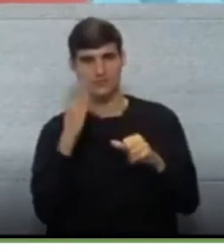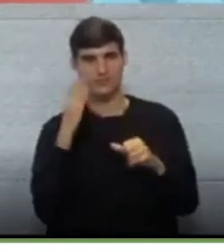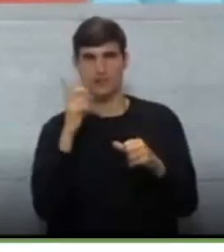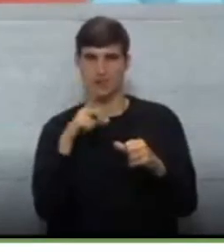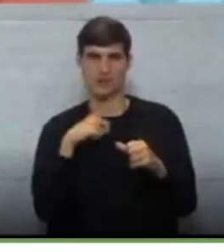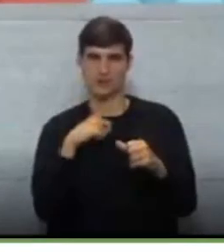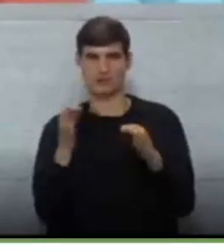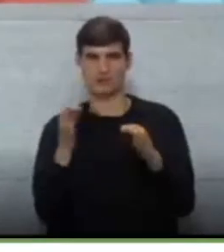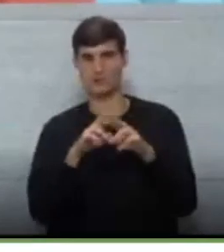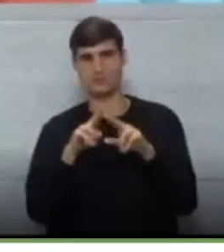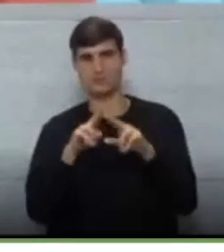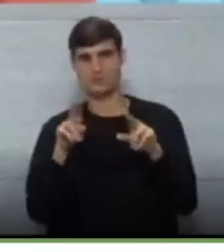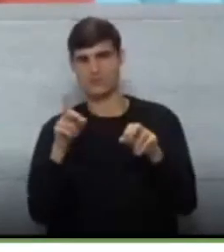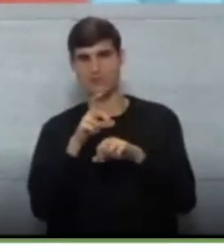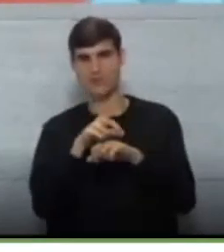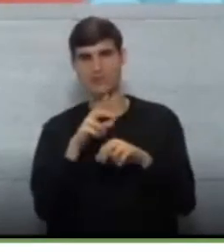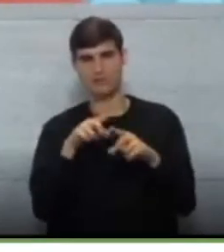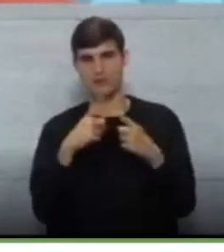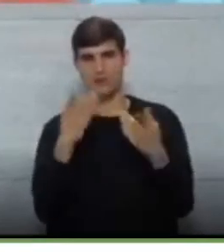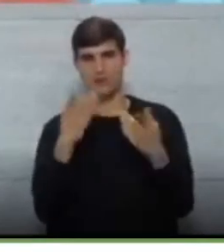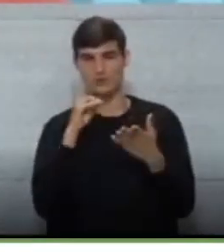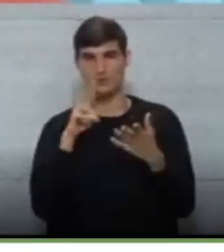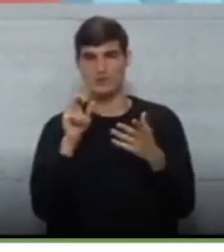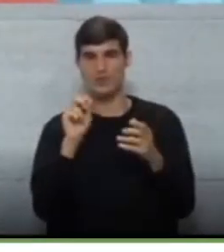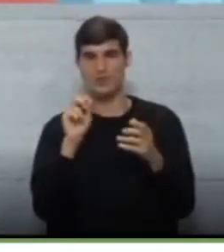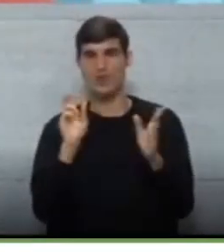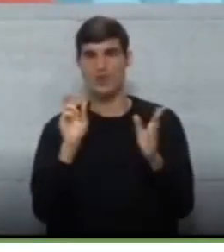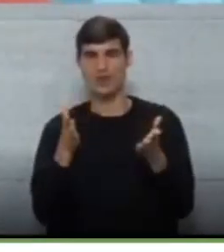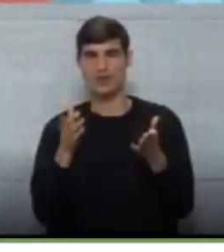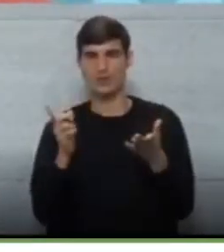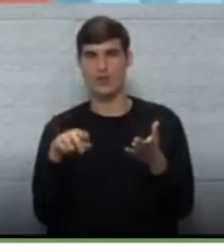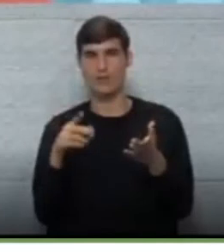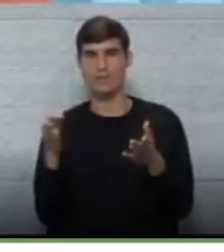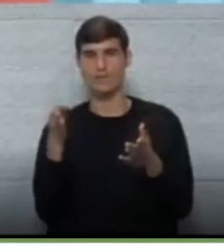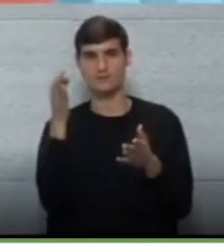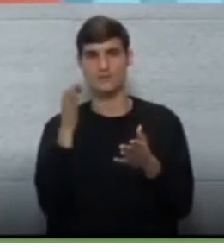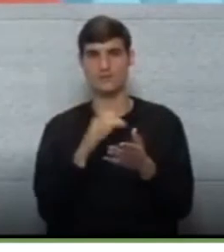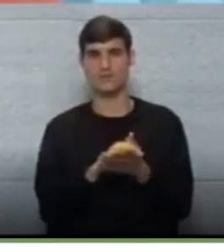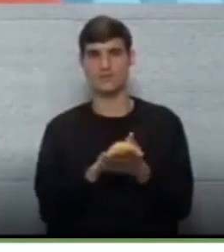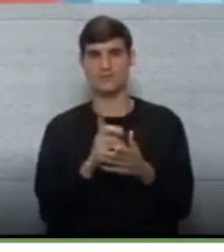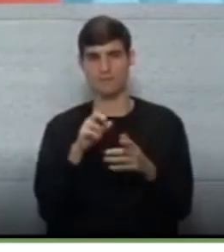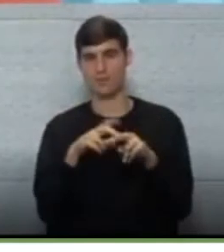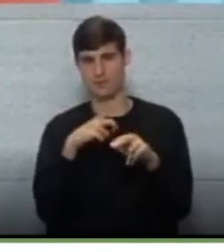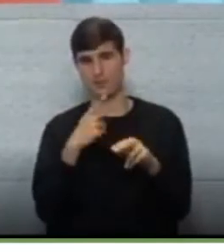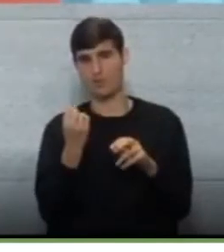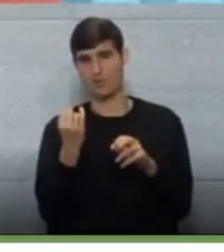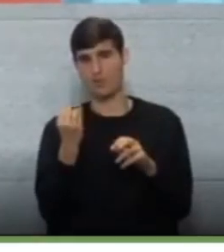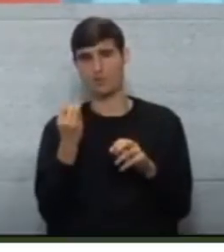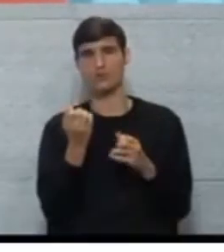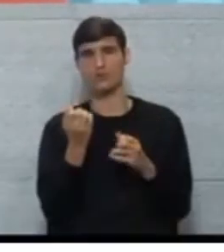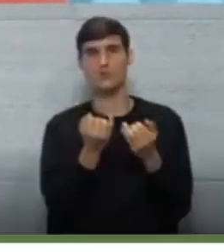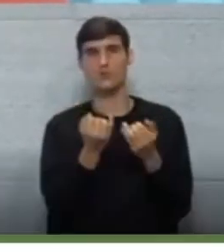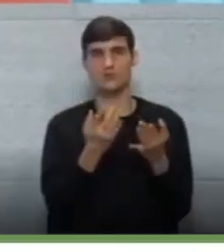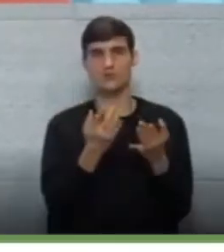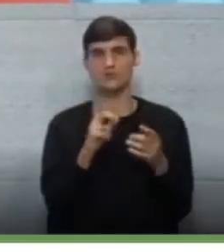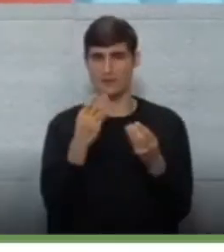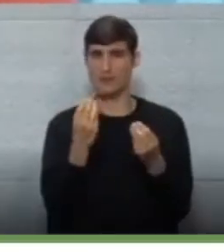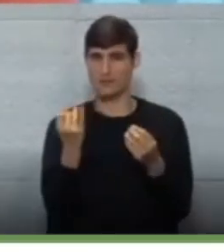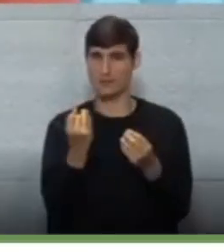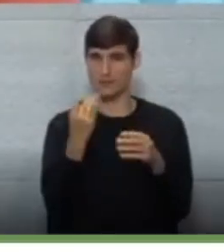Ele é um dos principais que a gente vê nesse procedimento. Por isso que nós já partimos aí para a contagem. A contagem também é muito importante, por